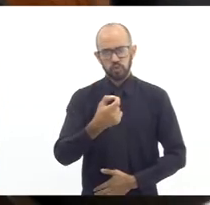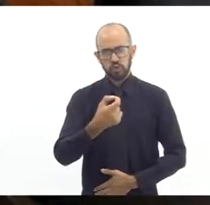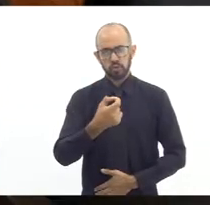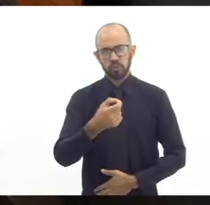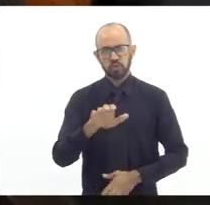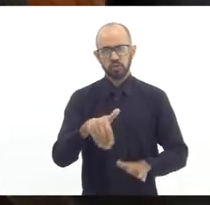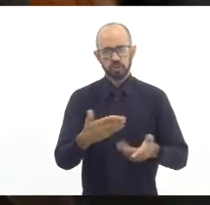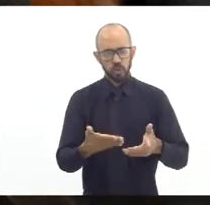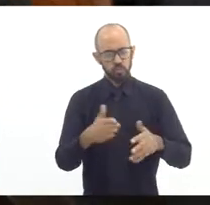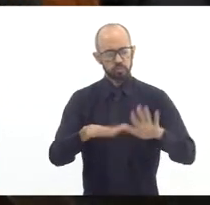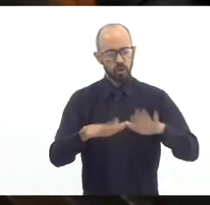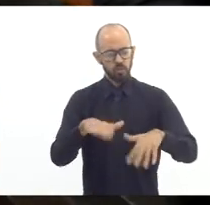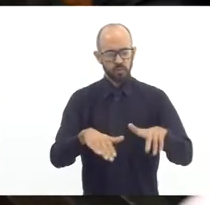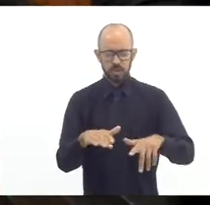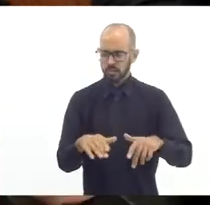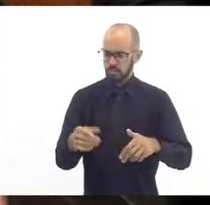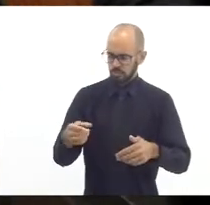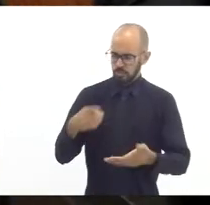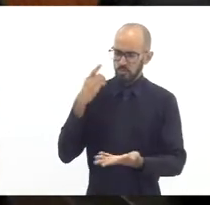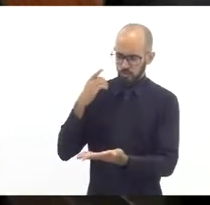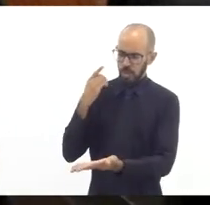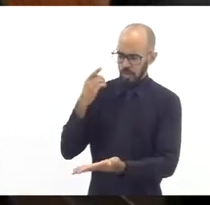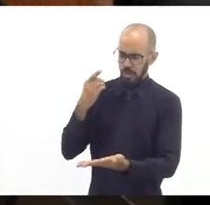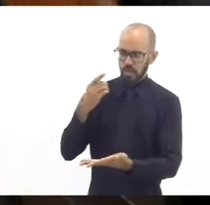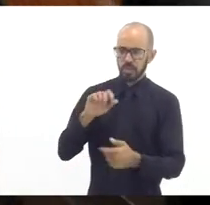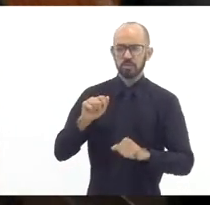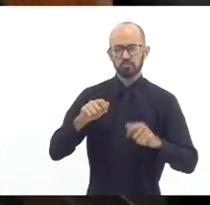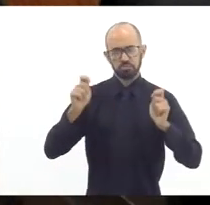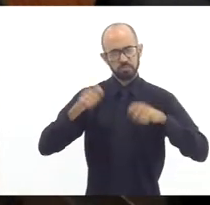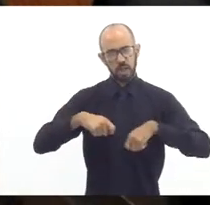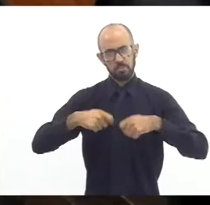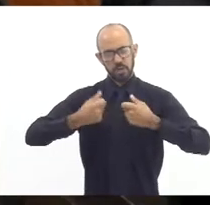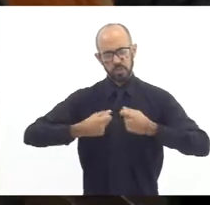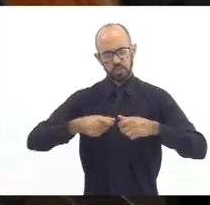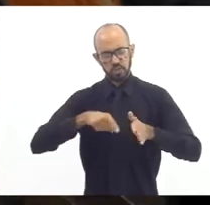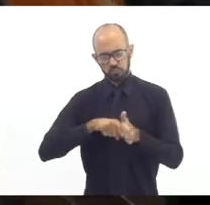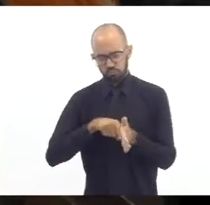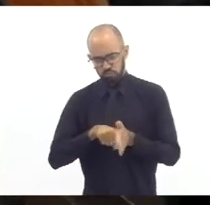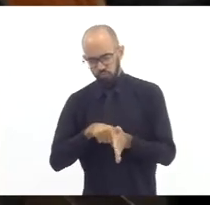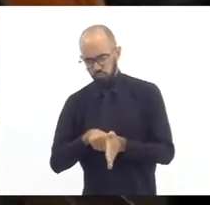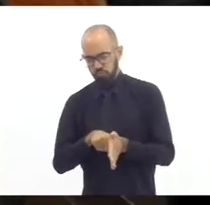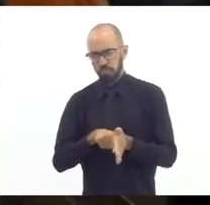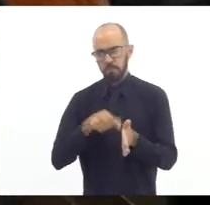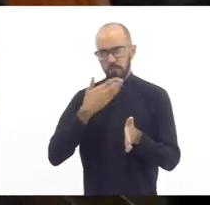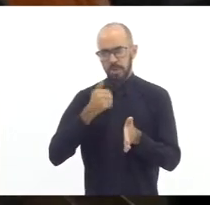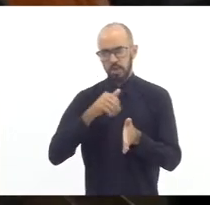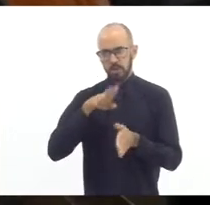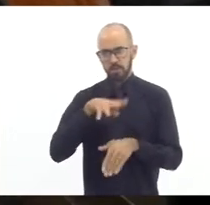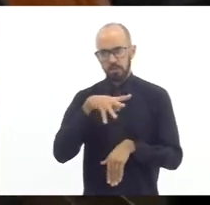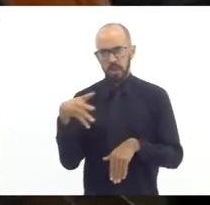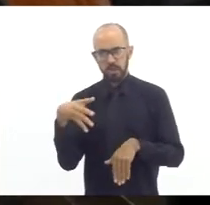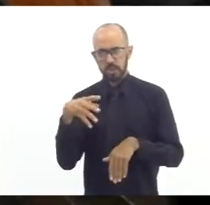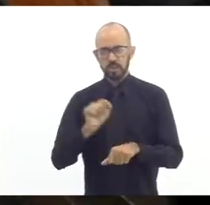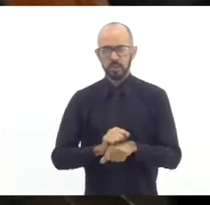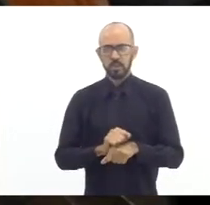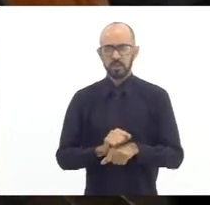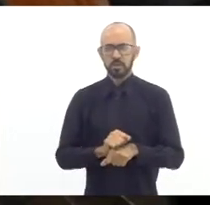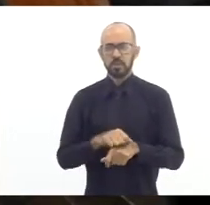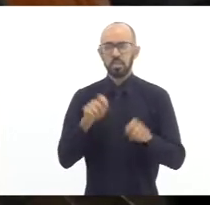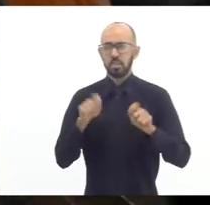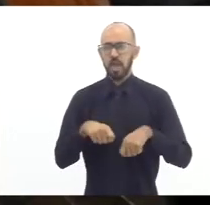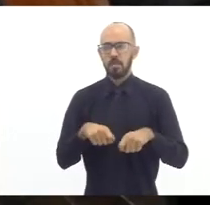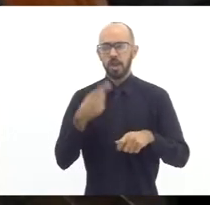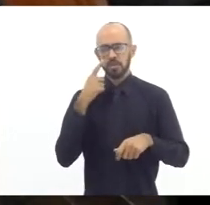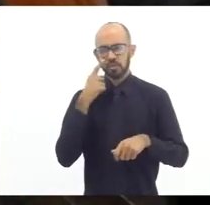Provavelmente, deputado, e a gente pode esmiuçar melhor nessa planilha que nós enviamos à senhora. A gente pode esmiuçar